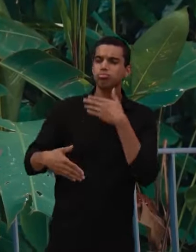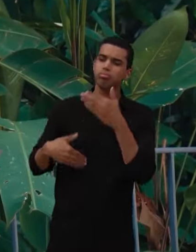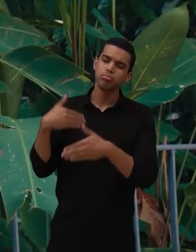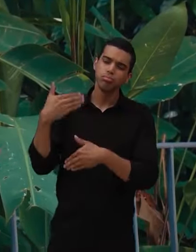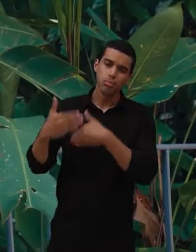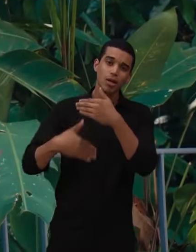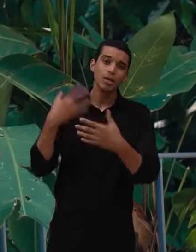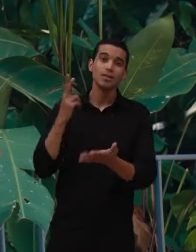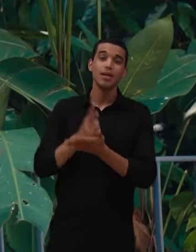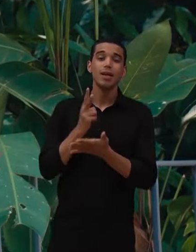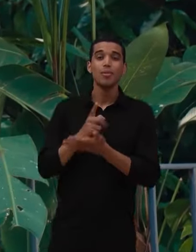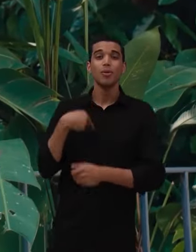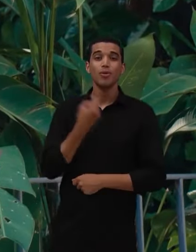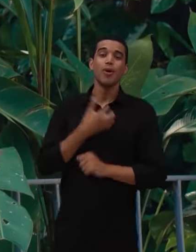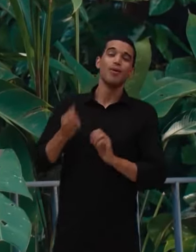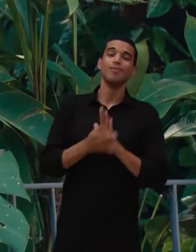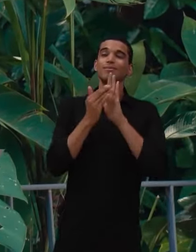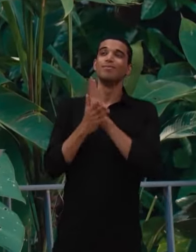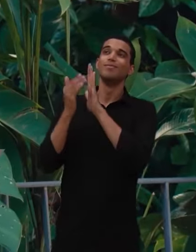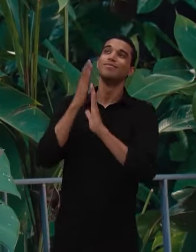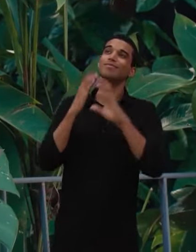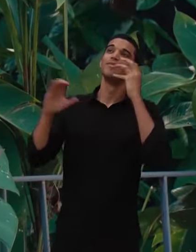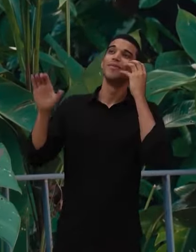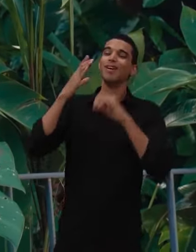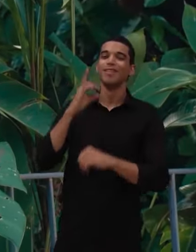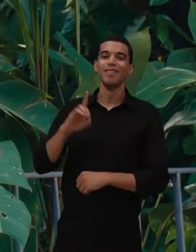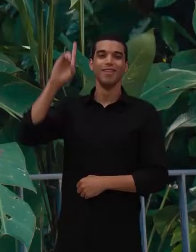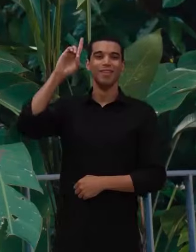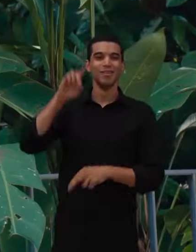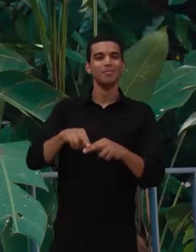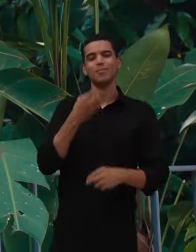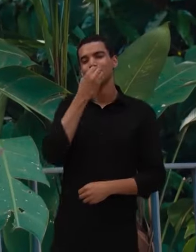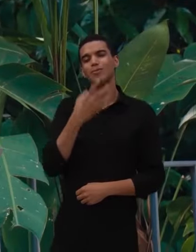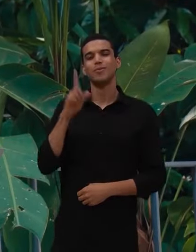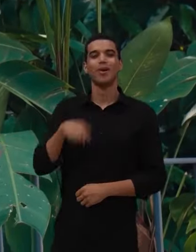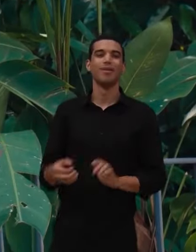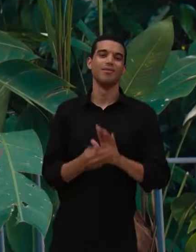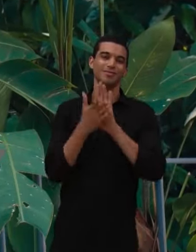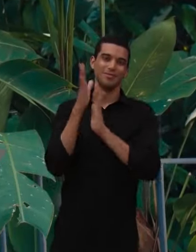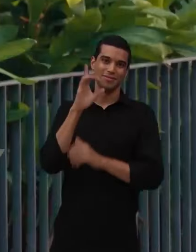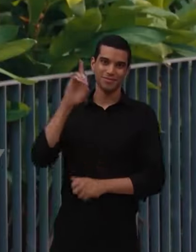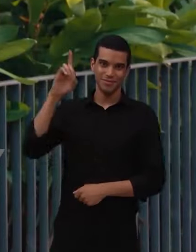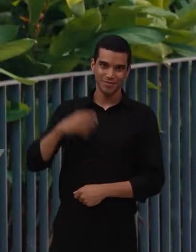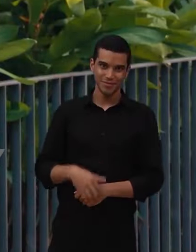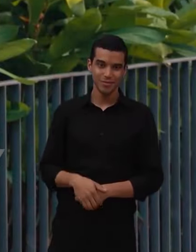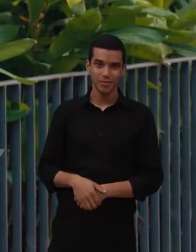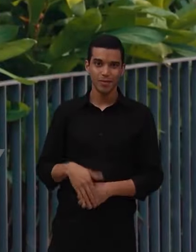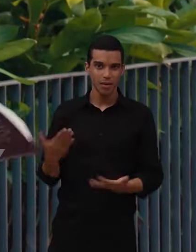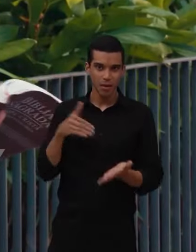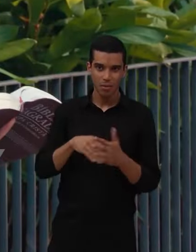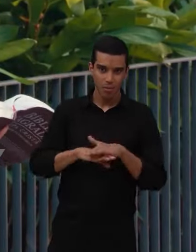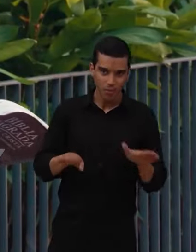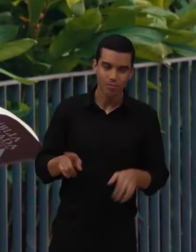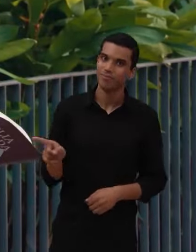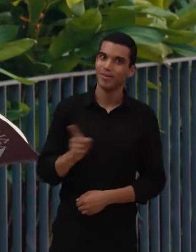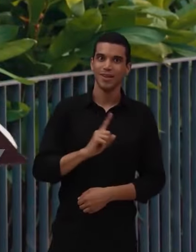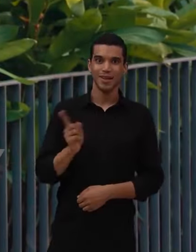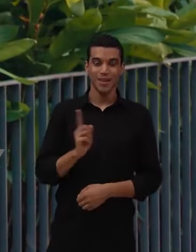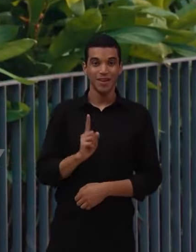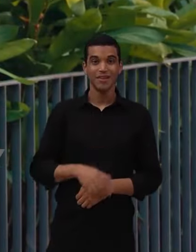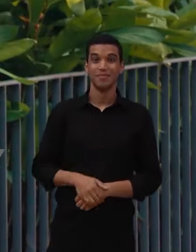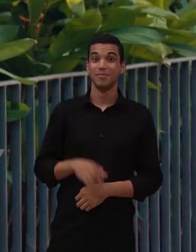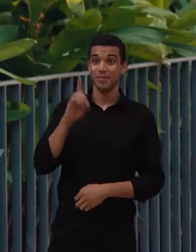e momentos, estamos louvando a Deus, porque bom é louvar a Deus. E não termina por aí,